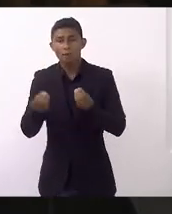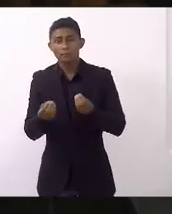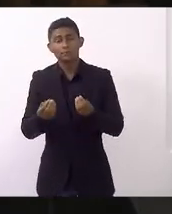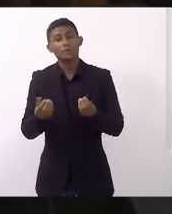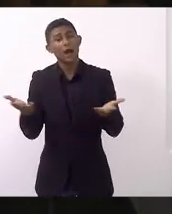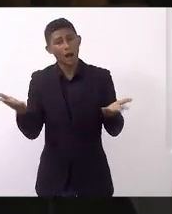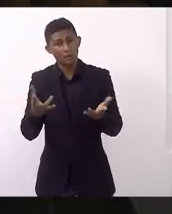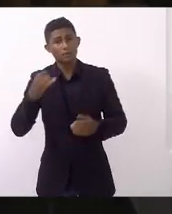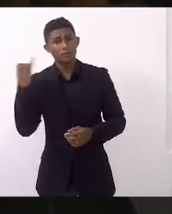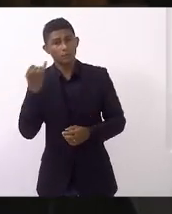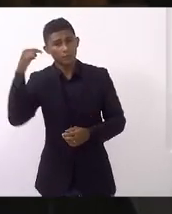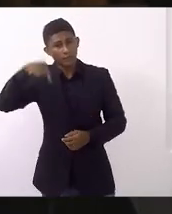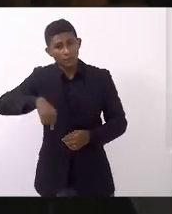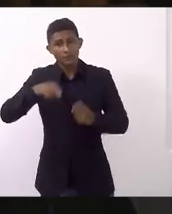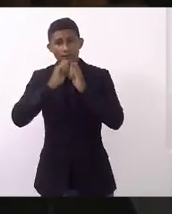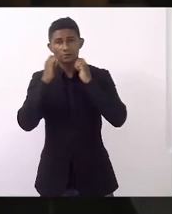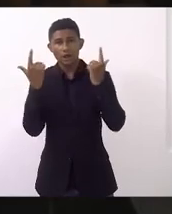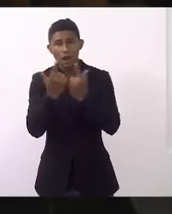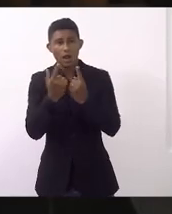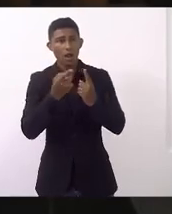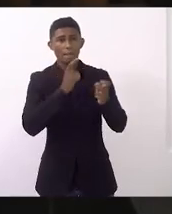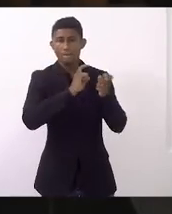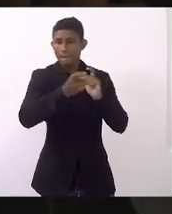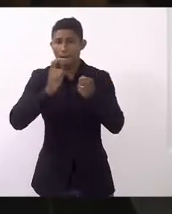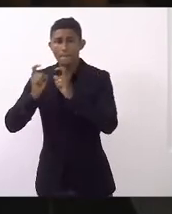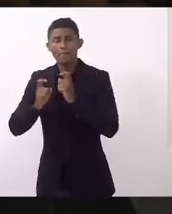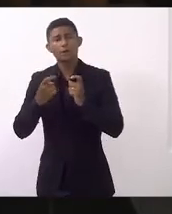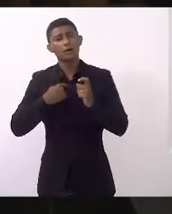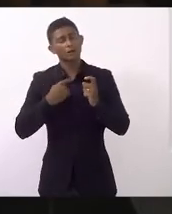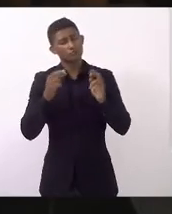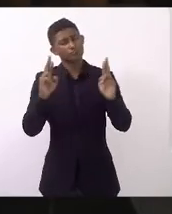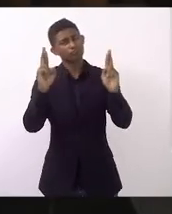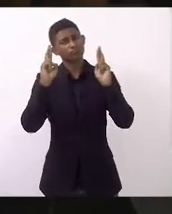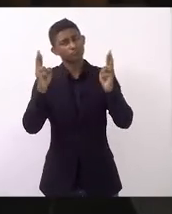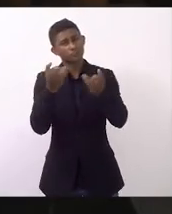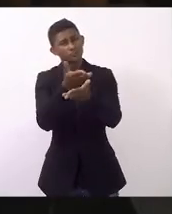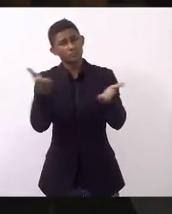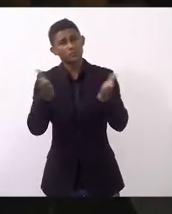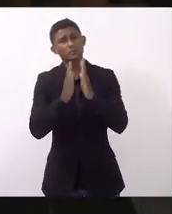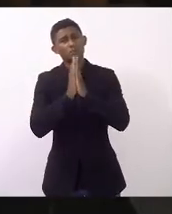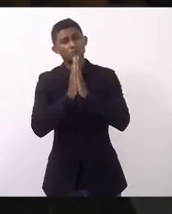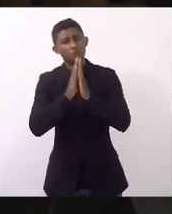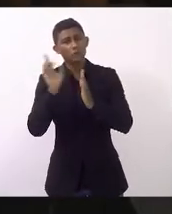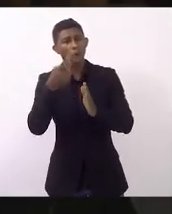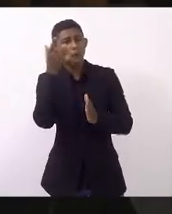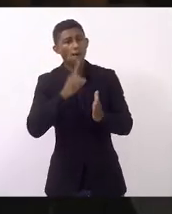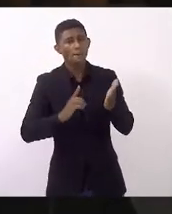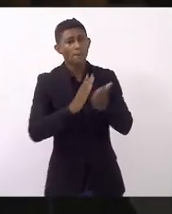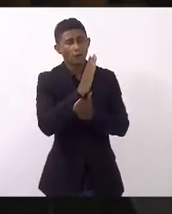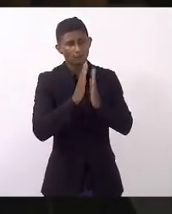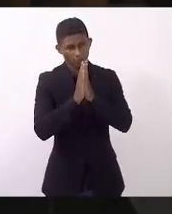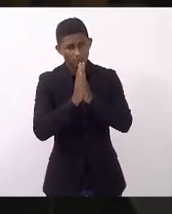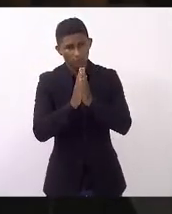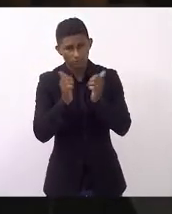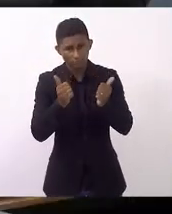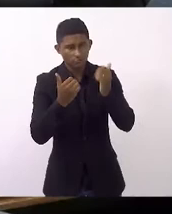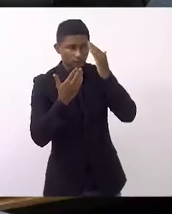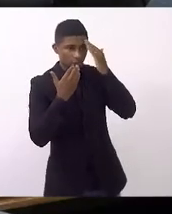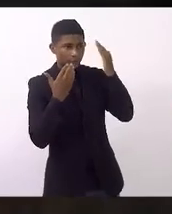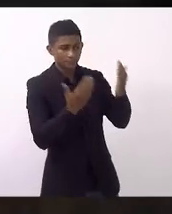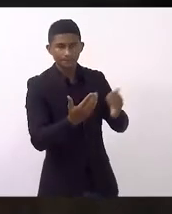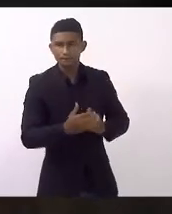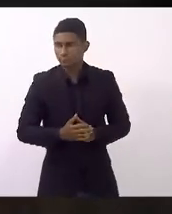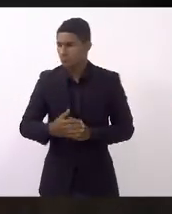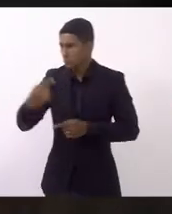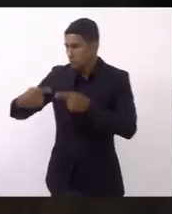debater esse fato e que eu espero aí dos meus pares que a gente consiga aprovar o quanto antes. Obrigado, presidente. Não havendo quem